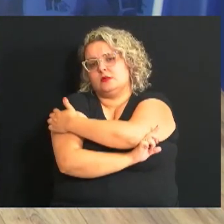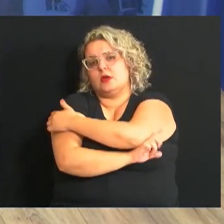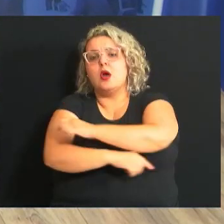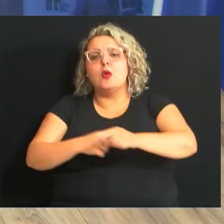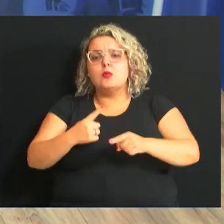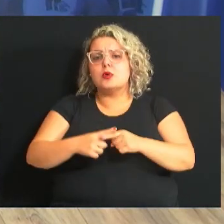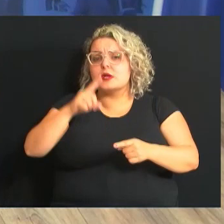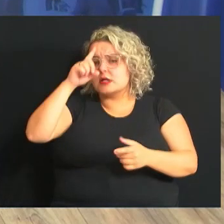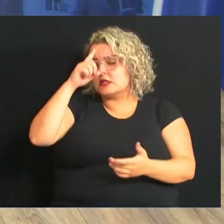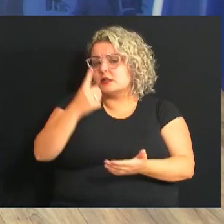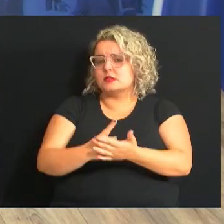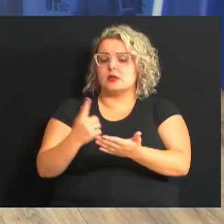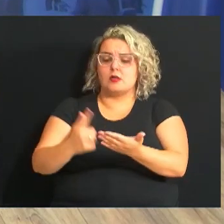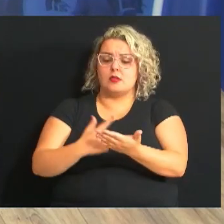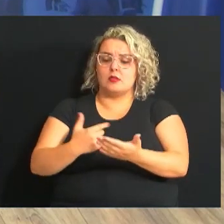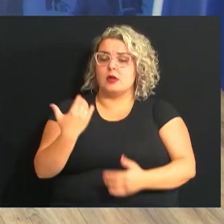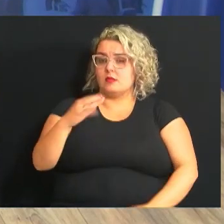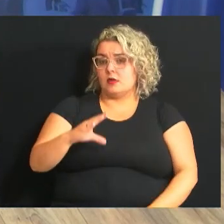com essa temática?